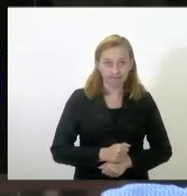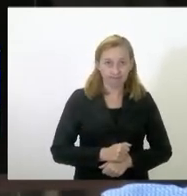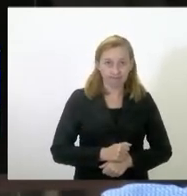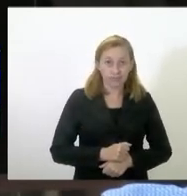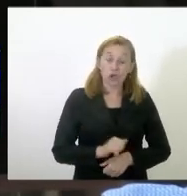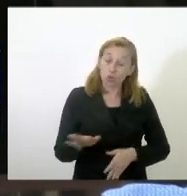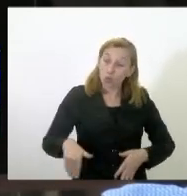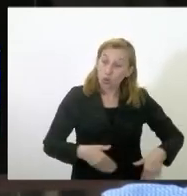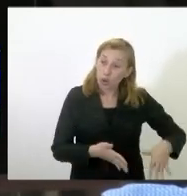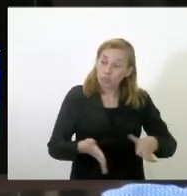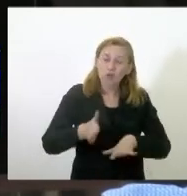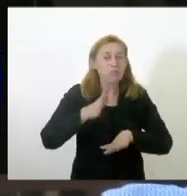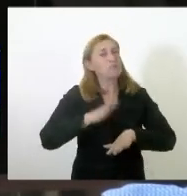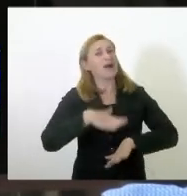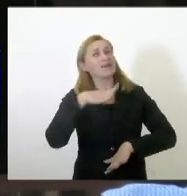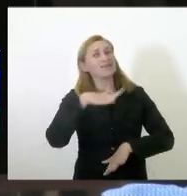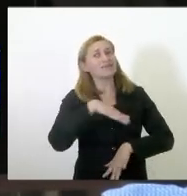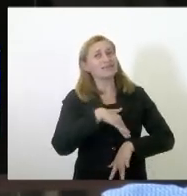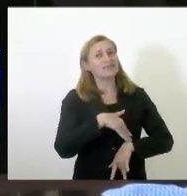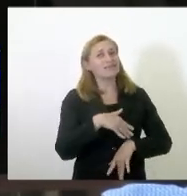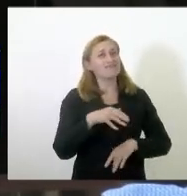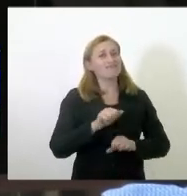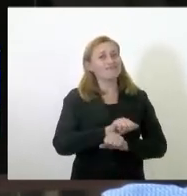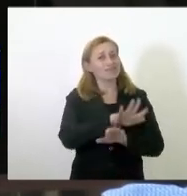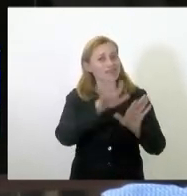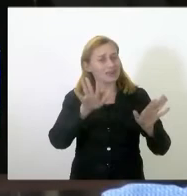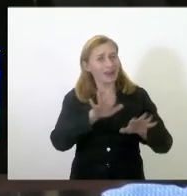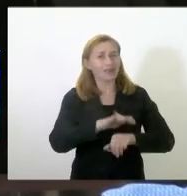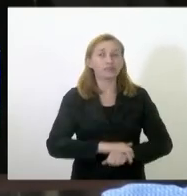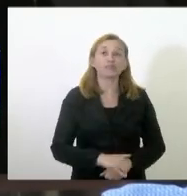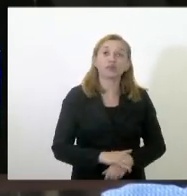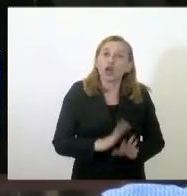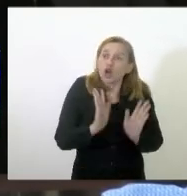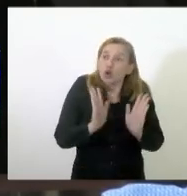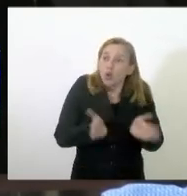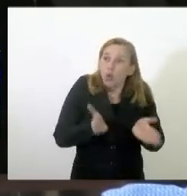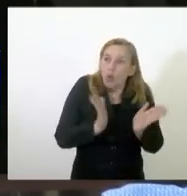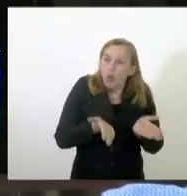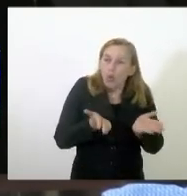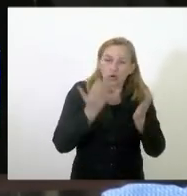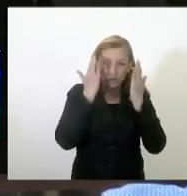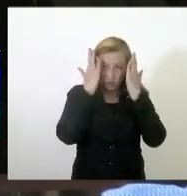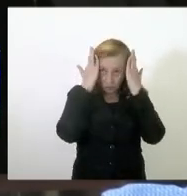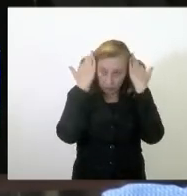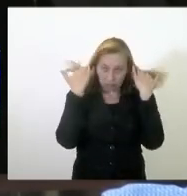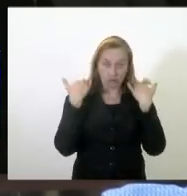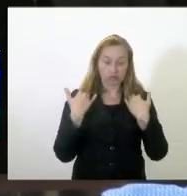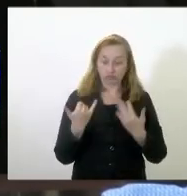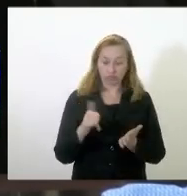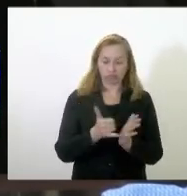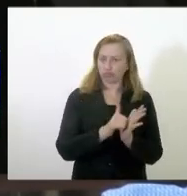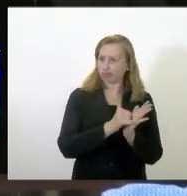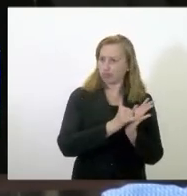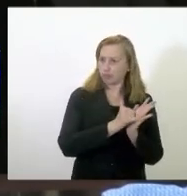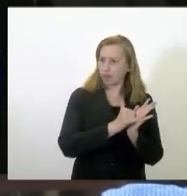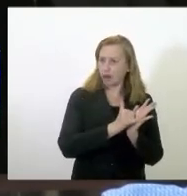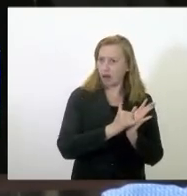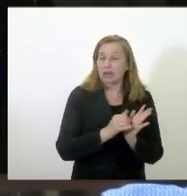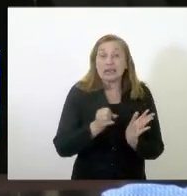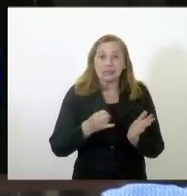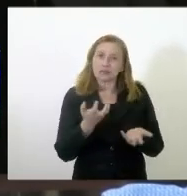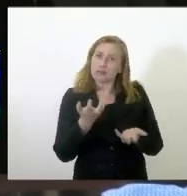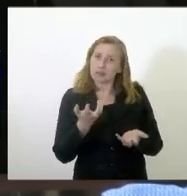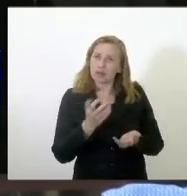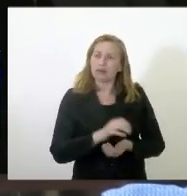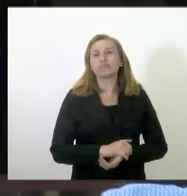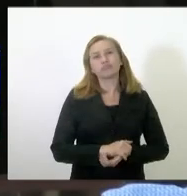um caminho mais claro. E hoje, nos nossos telefones celulares, se a gente quiser,